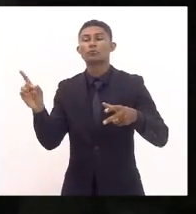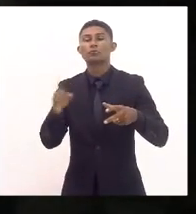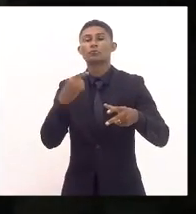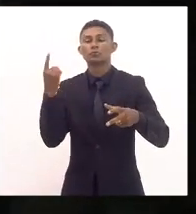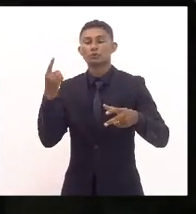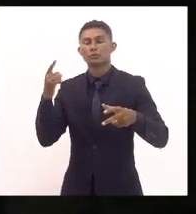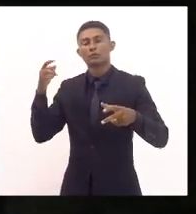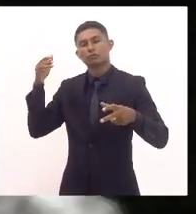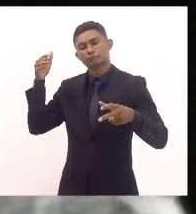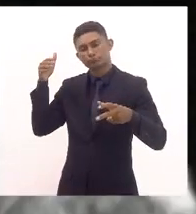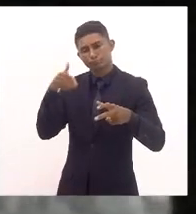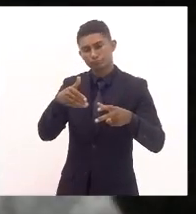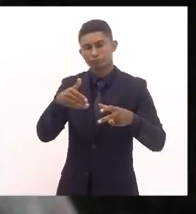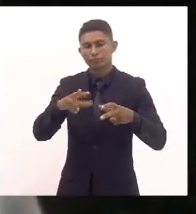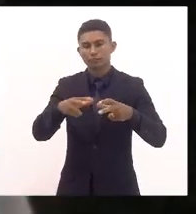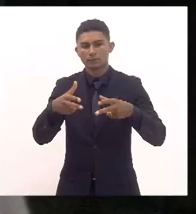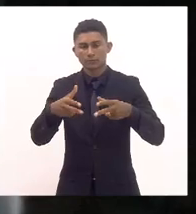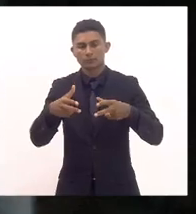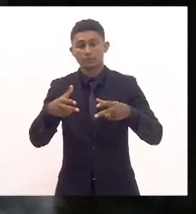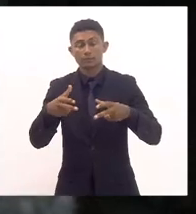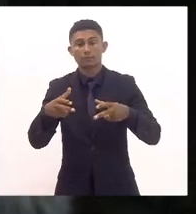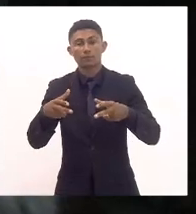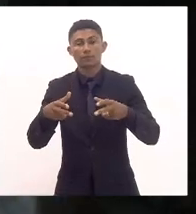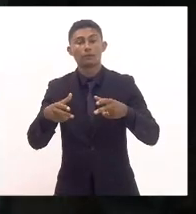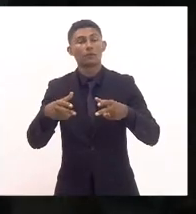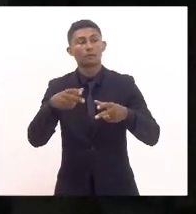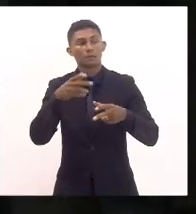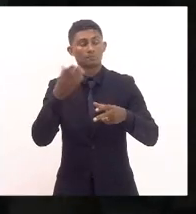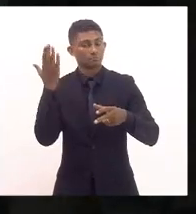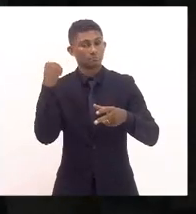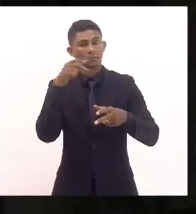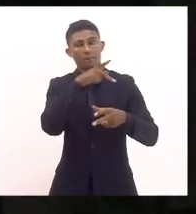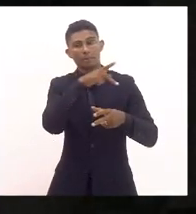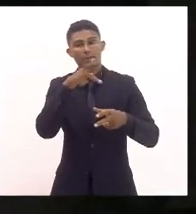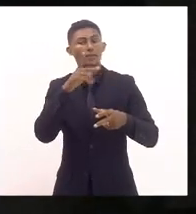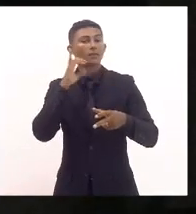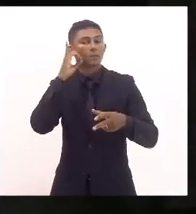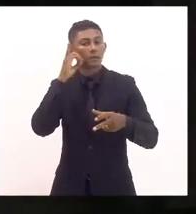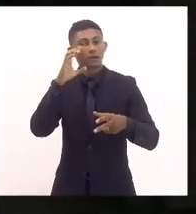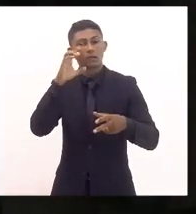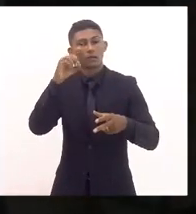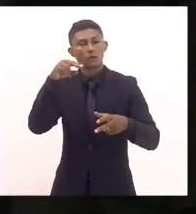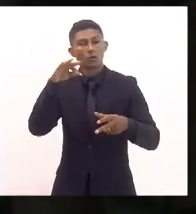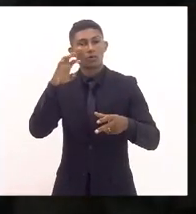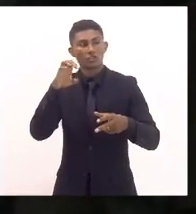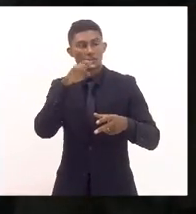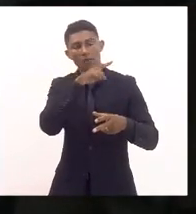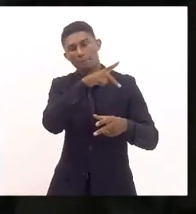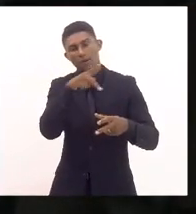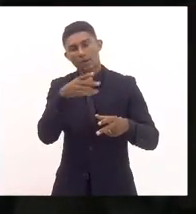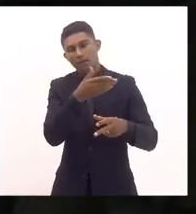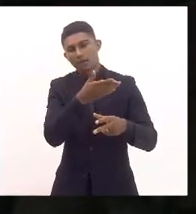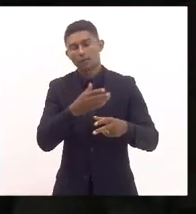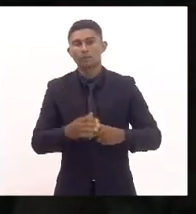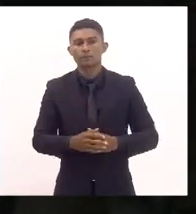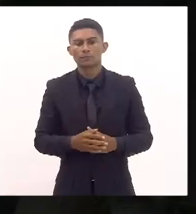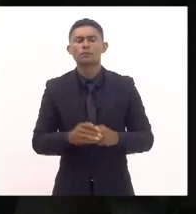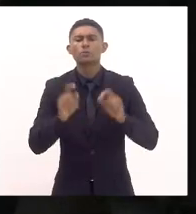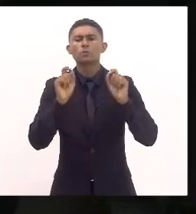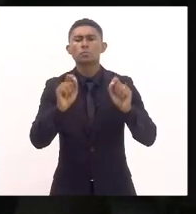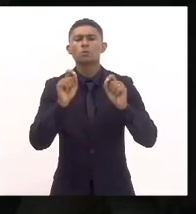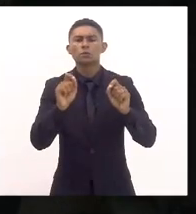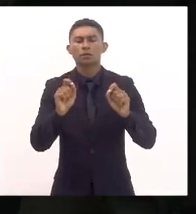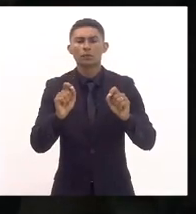sobre a presidência do deputado Comte Bittencourt Por que visava